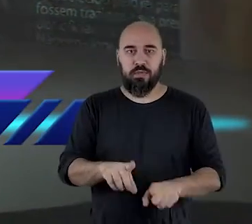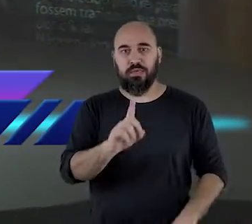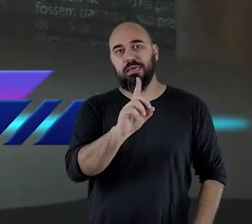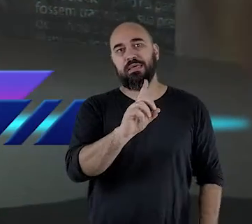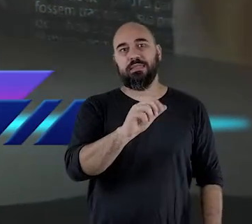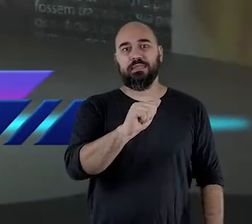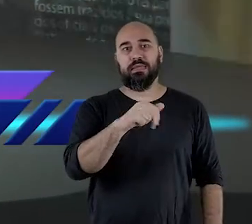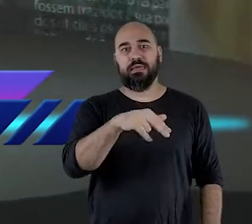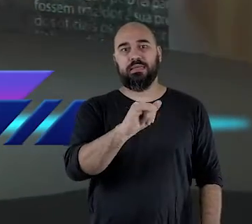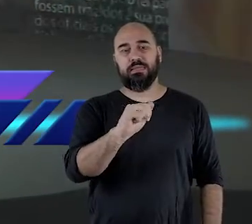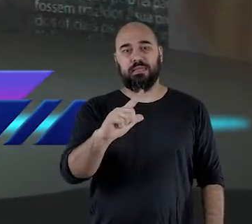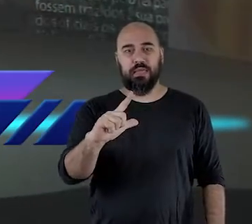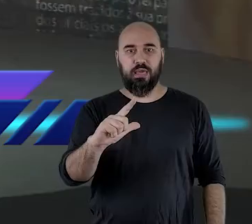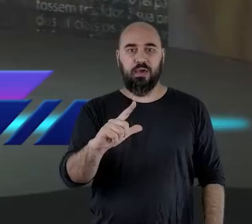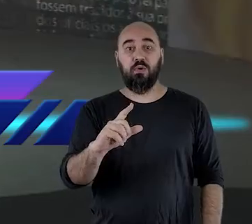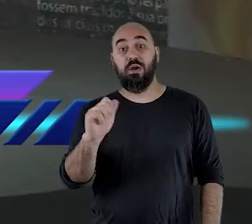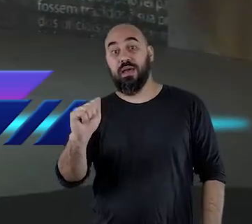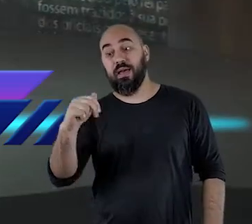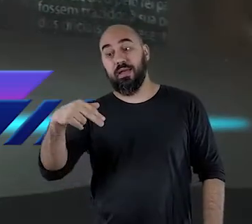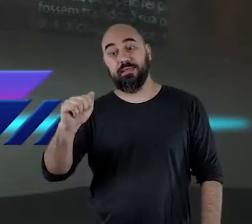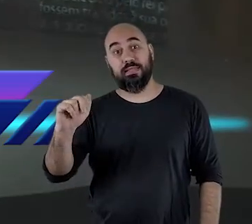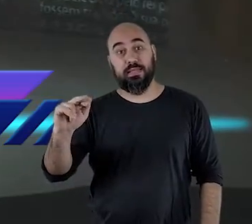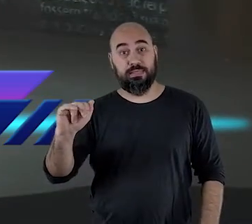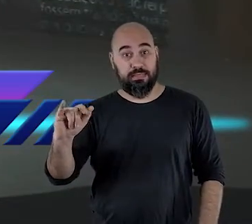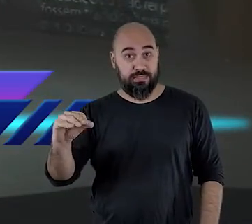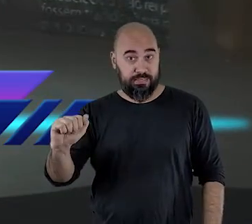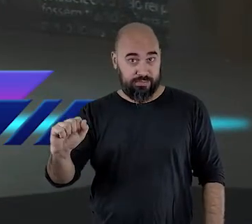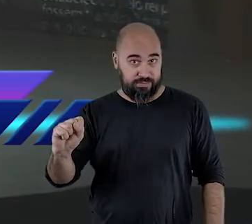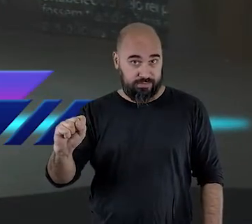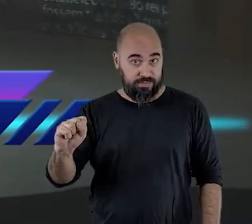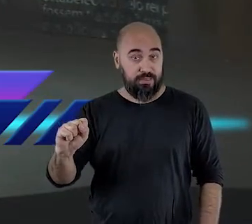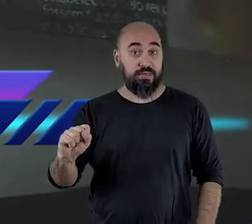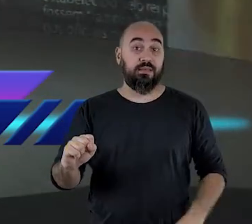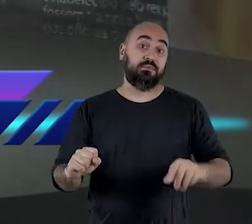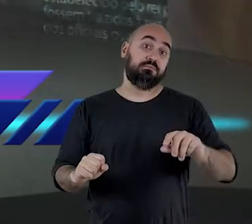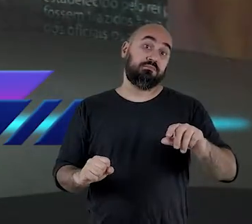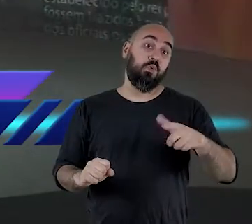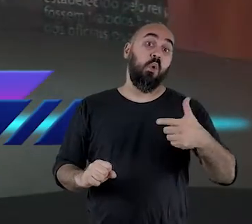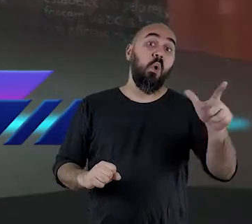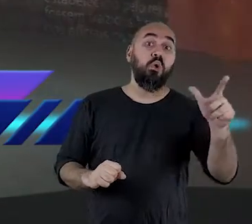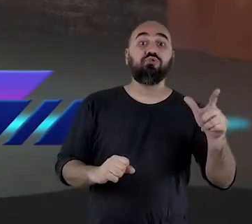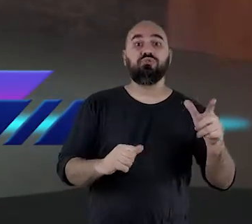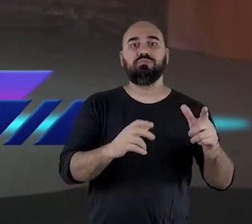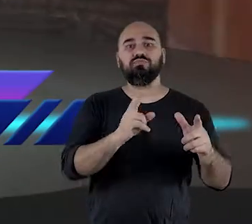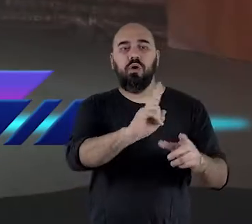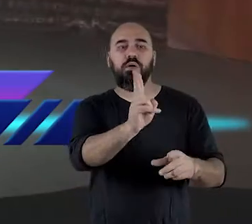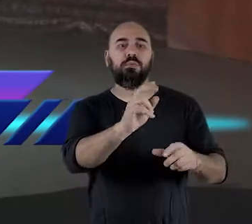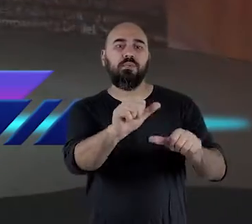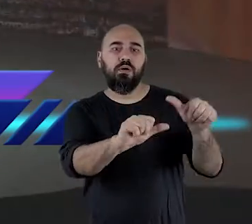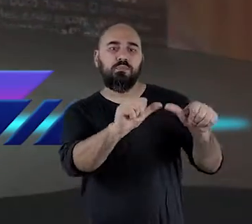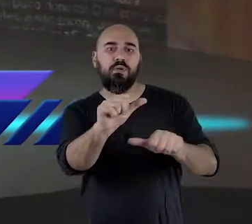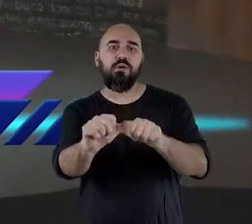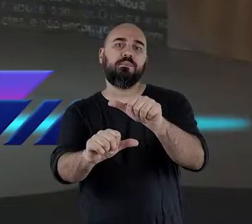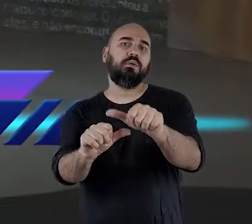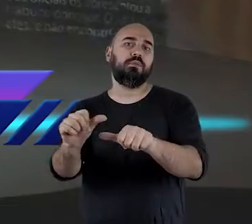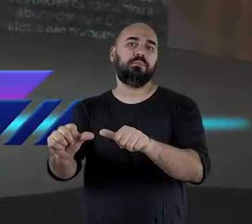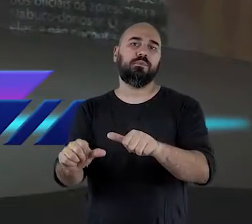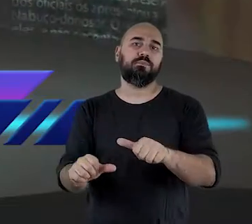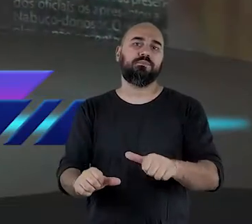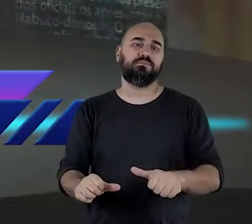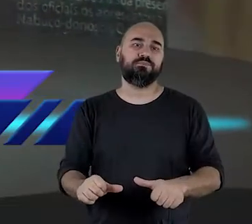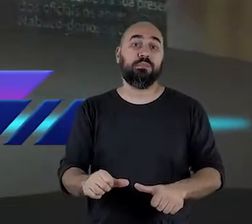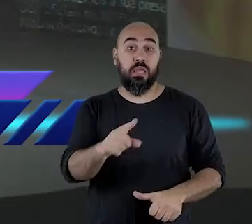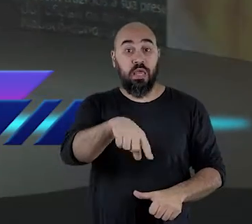Daniel, Ananias, Misael e Azarias. Esses eram os nomes que eles chegaram